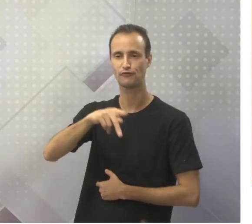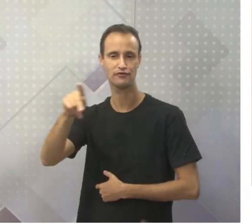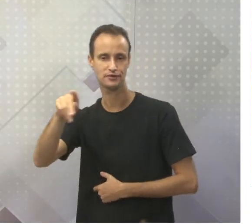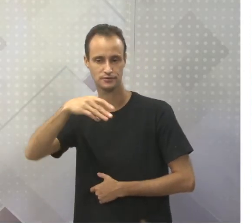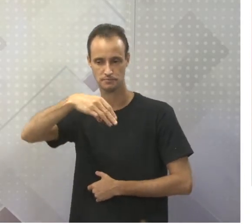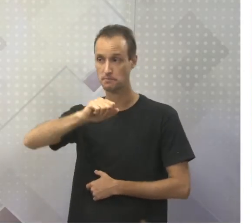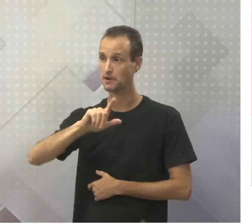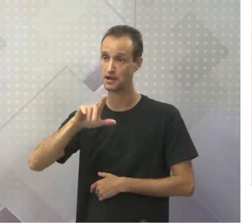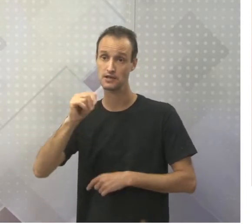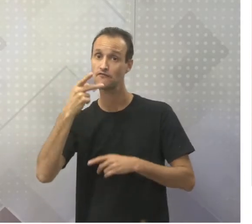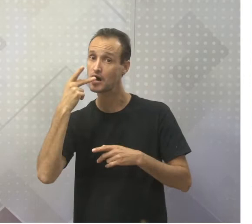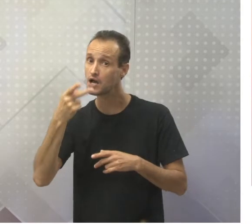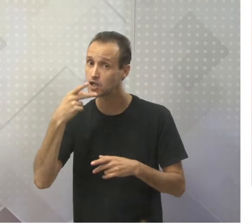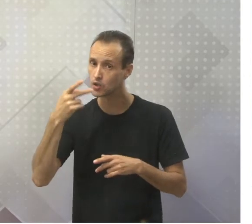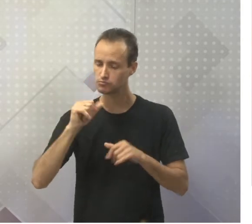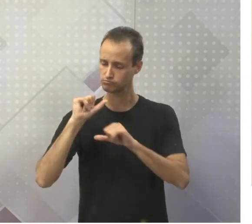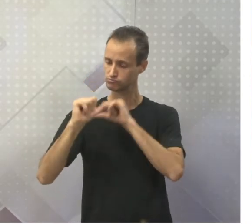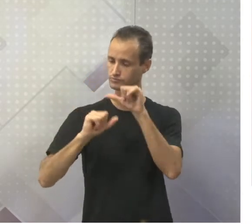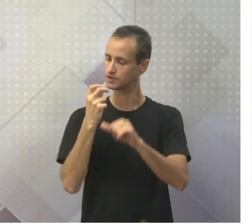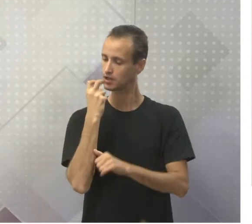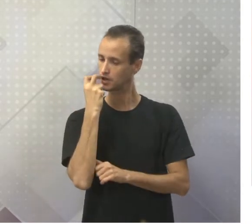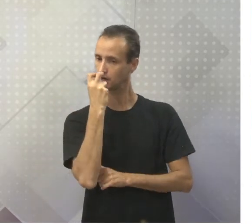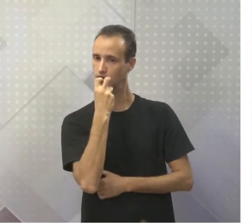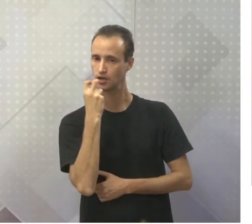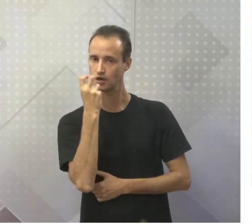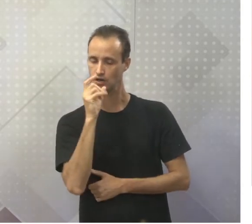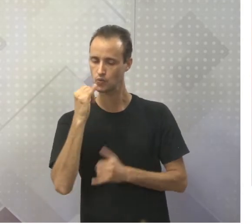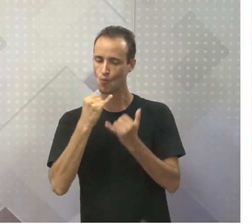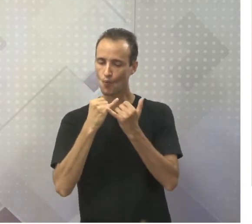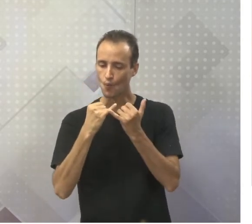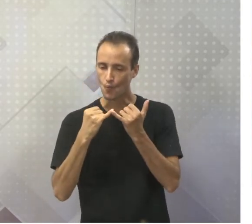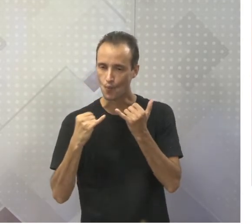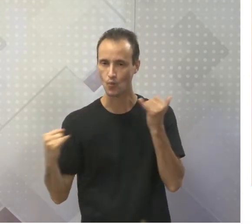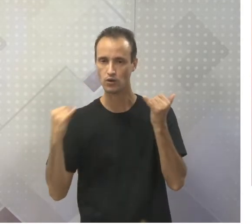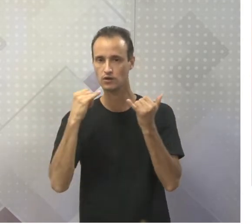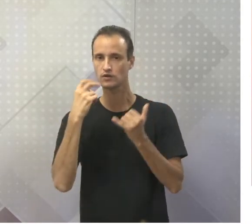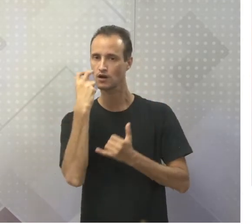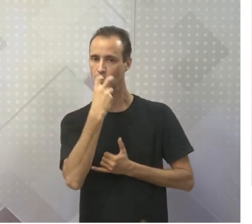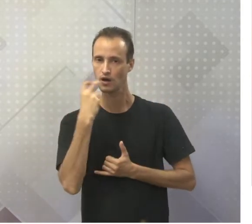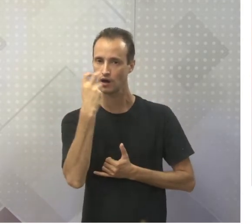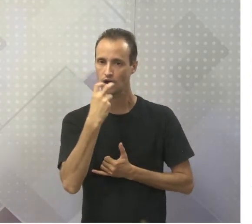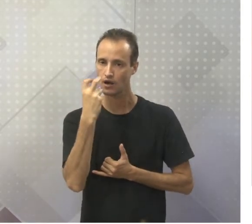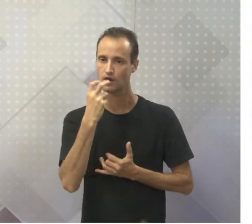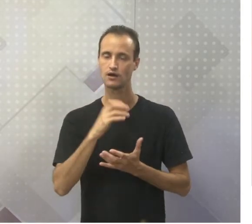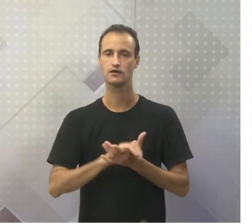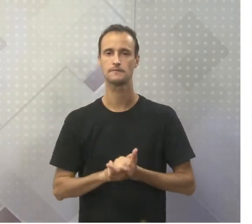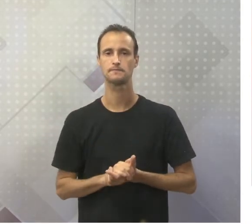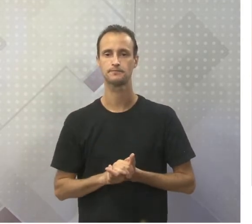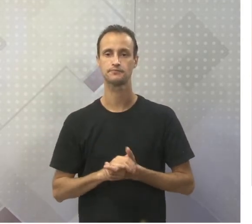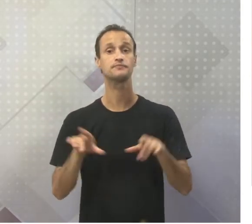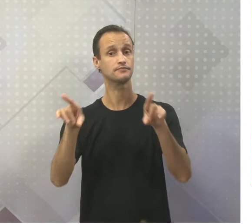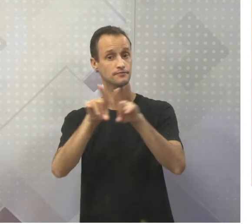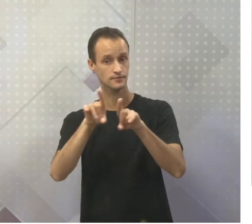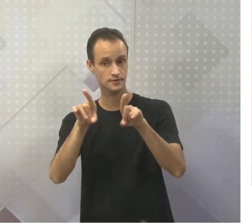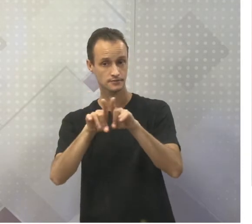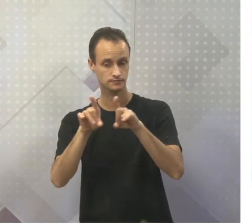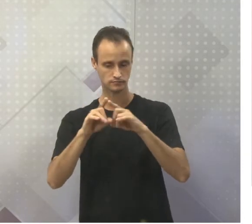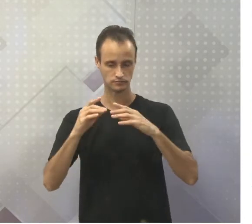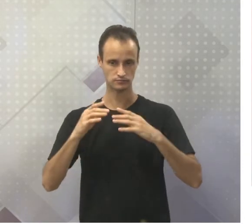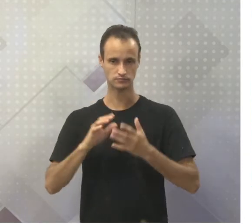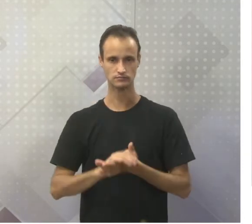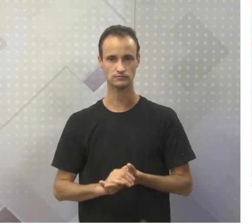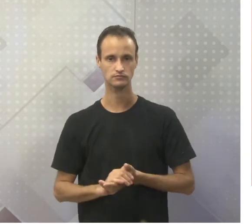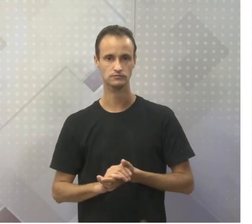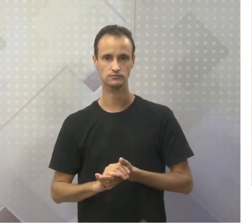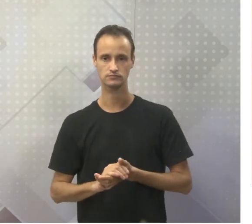mudanças na feição. Voz mais aguda, as meninas falam mais assim, né? Bom, aparecem os pelos